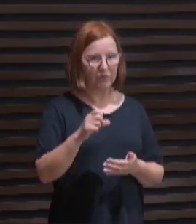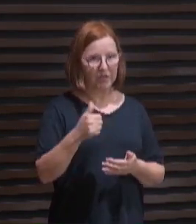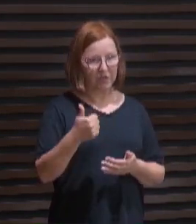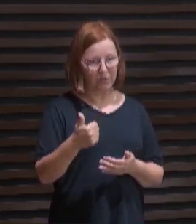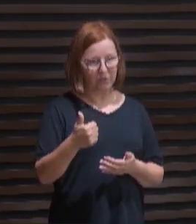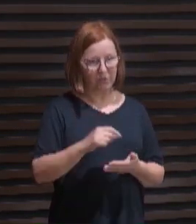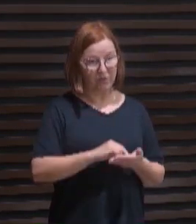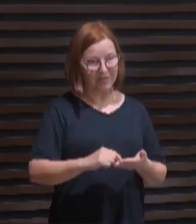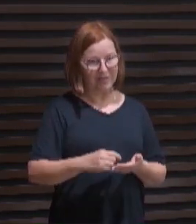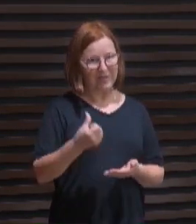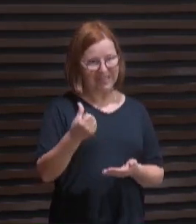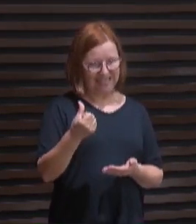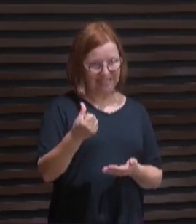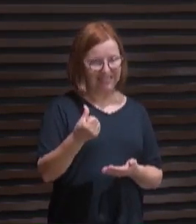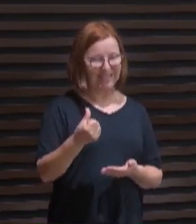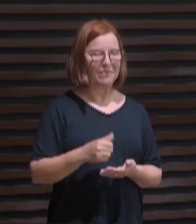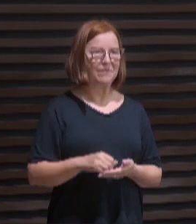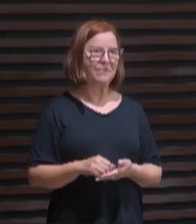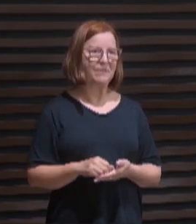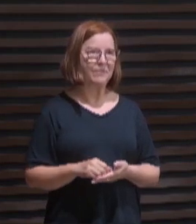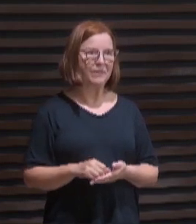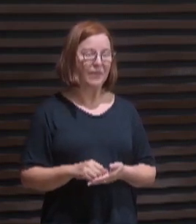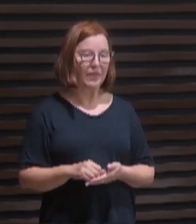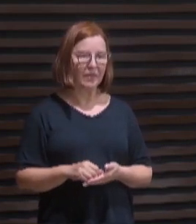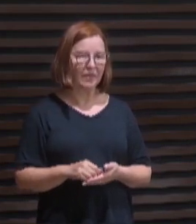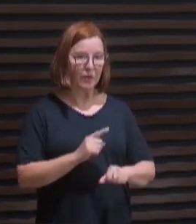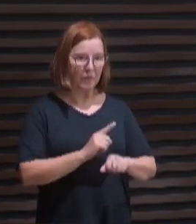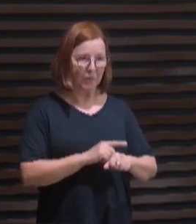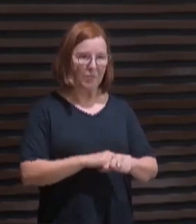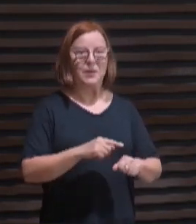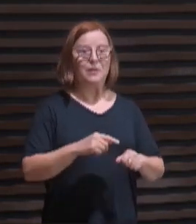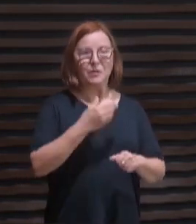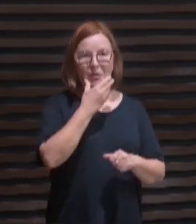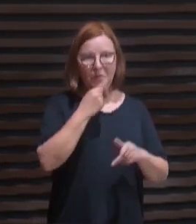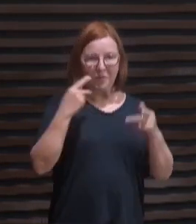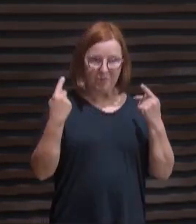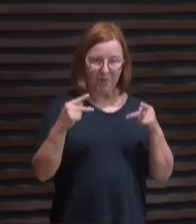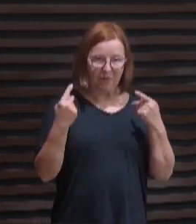versículo 6, quando o profeta, ele